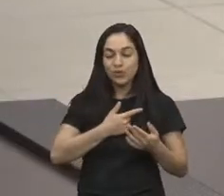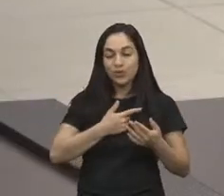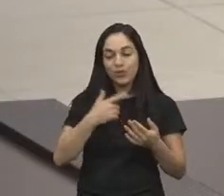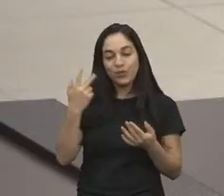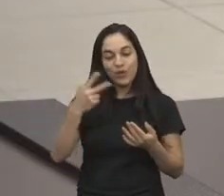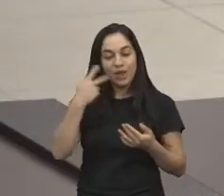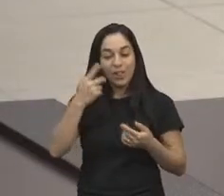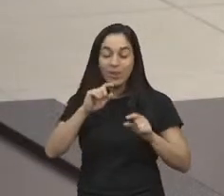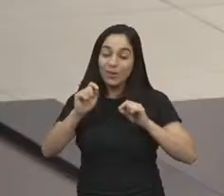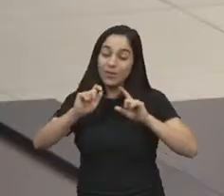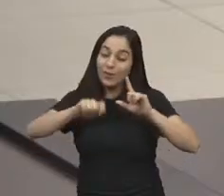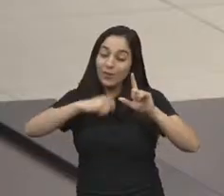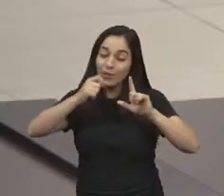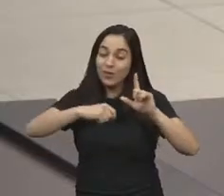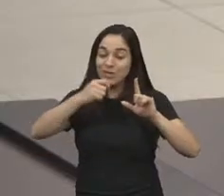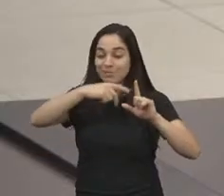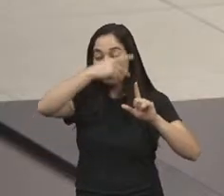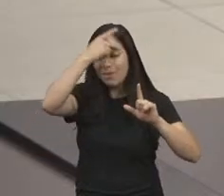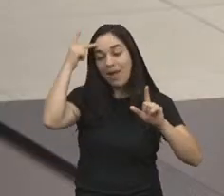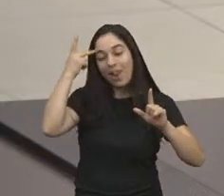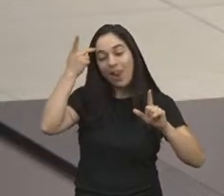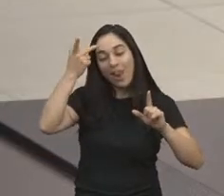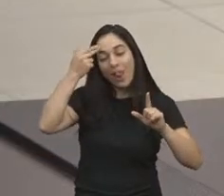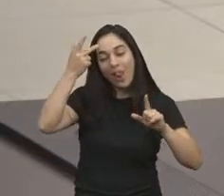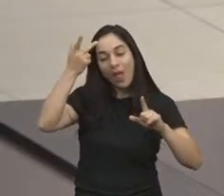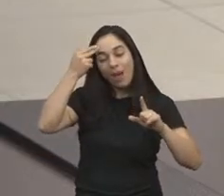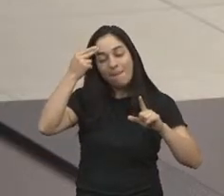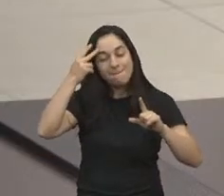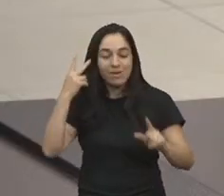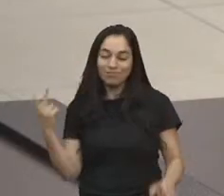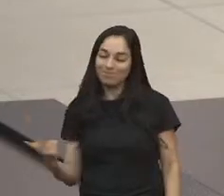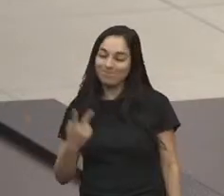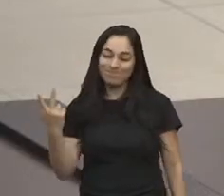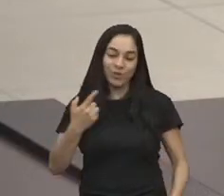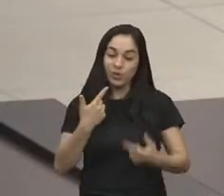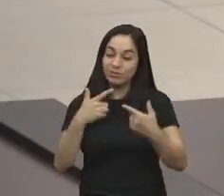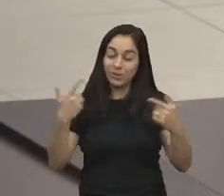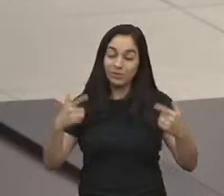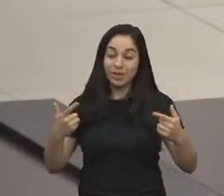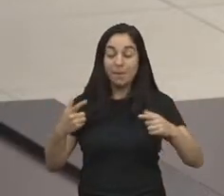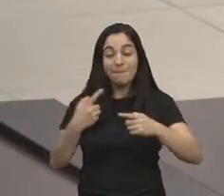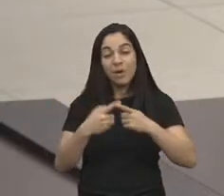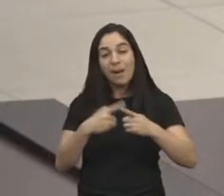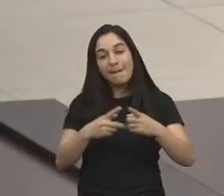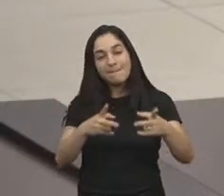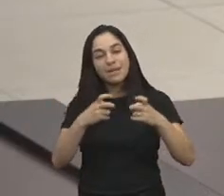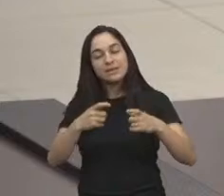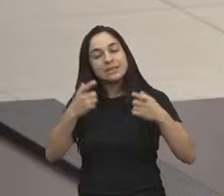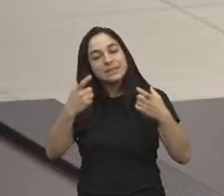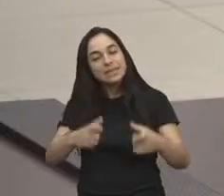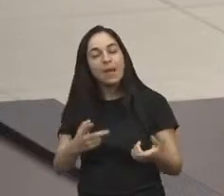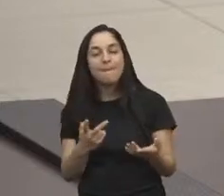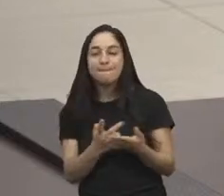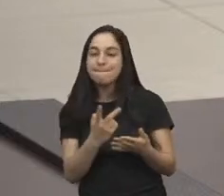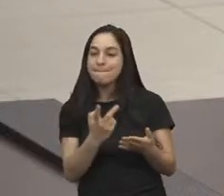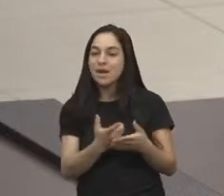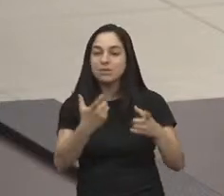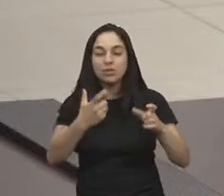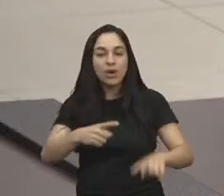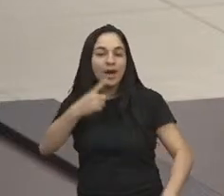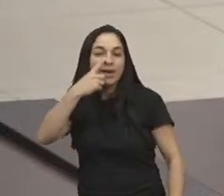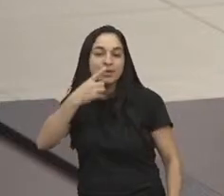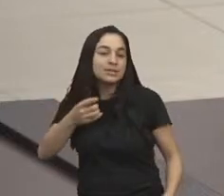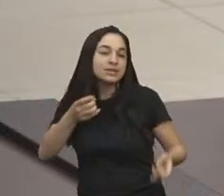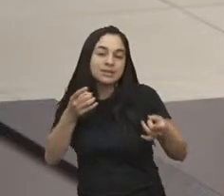de uma pessoa comum não foi válido. Porque ele percebe que toda vez é descartado no mesmo lugar, ali para